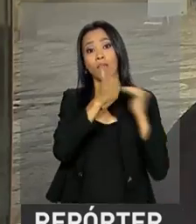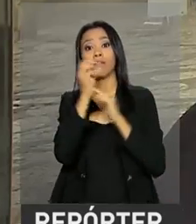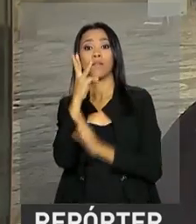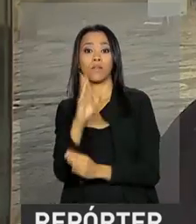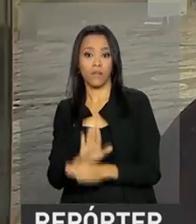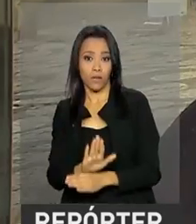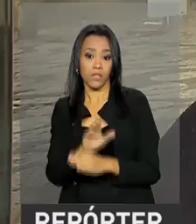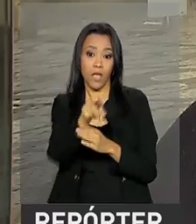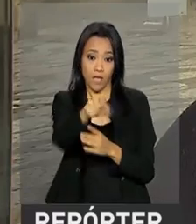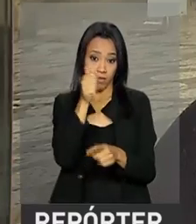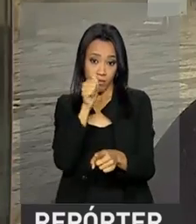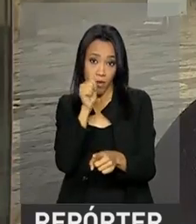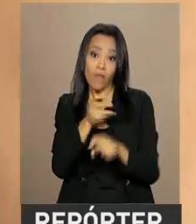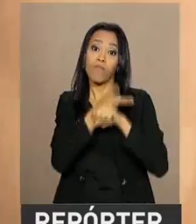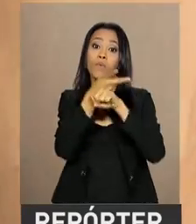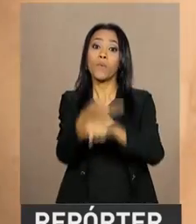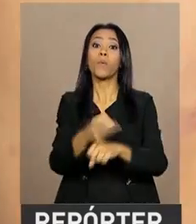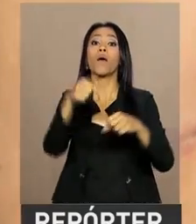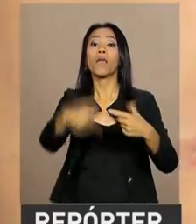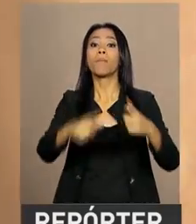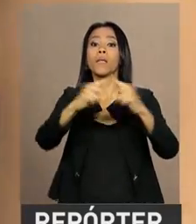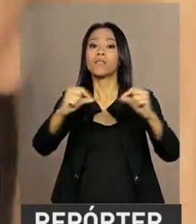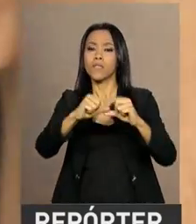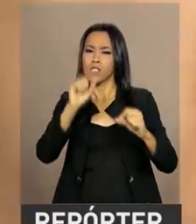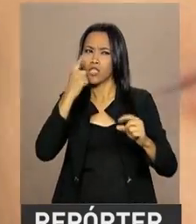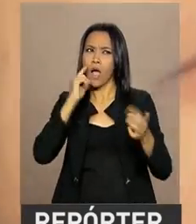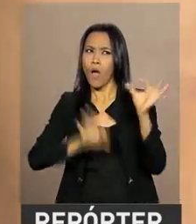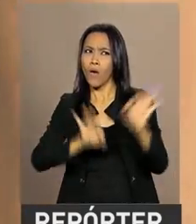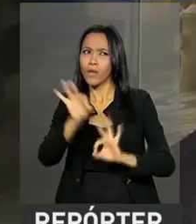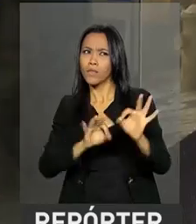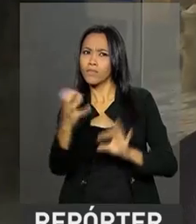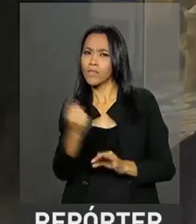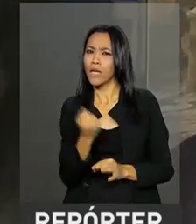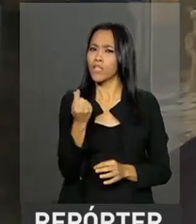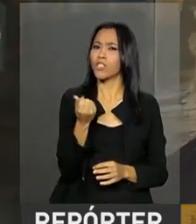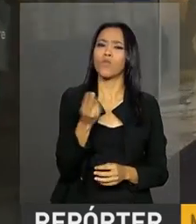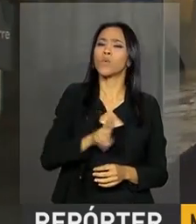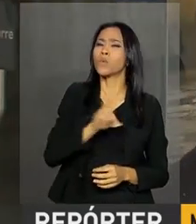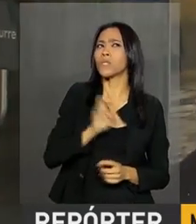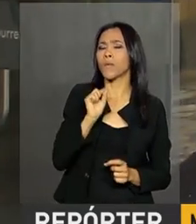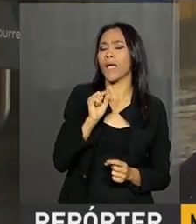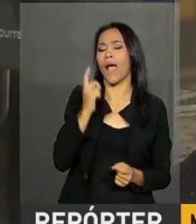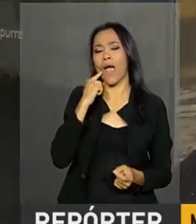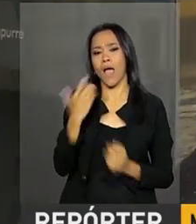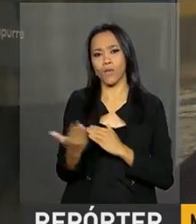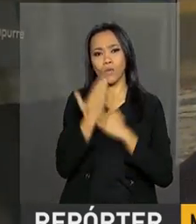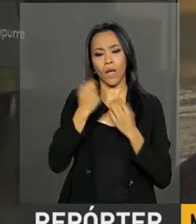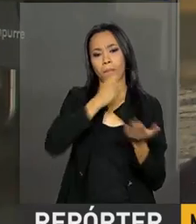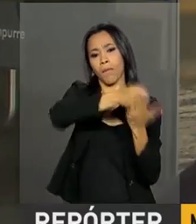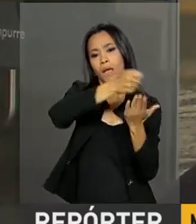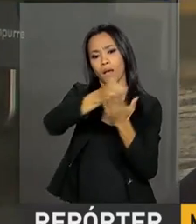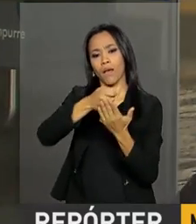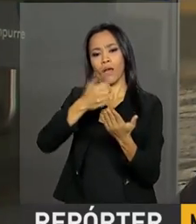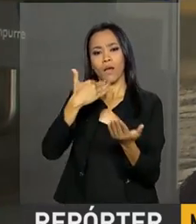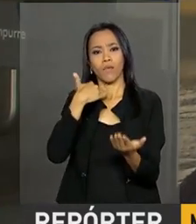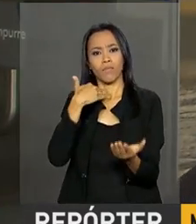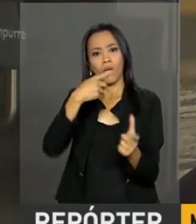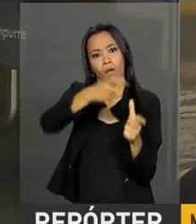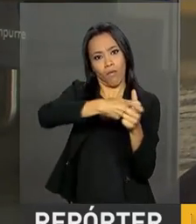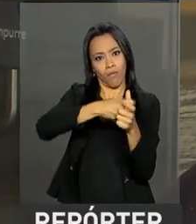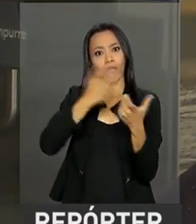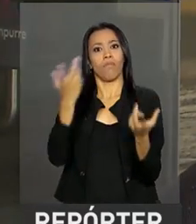Maria da Glória foi atendida em Brasília e já faz planos para o saque vai me ajudar pagando umas contas que tá